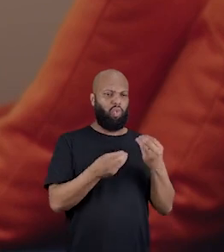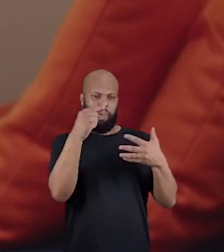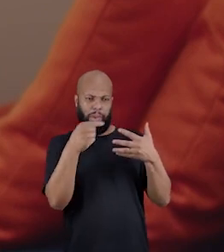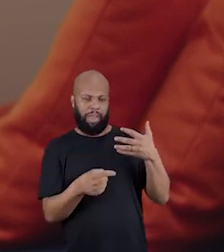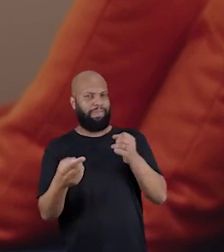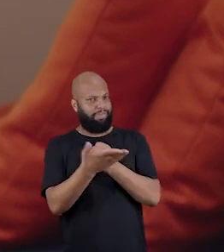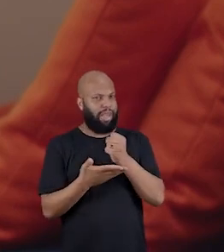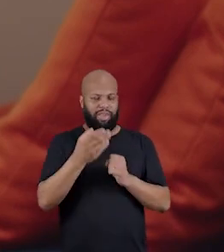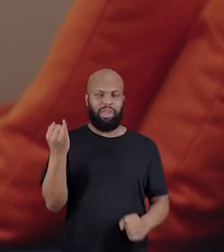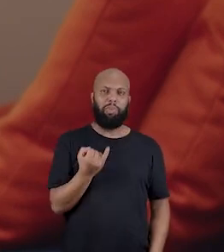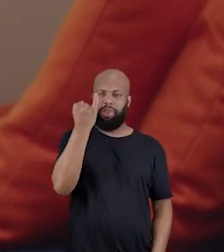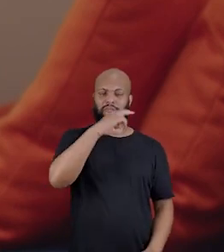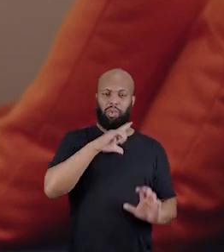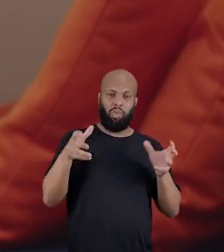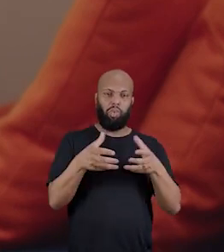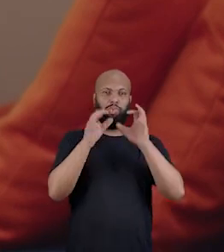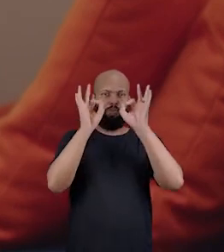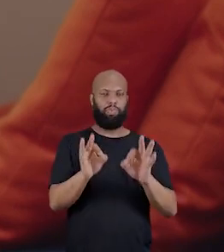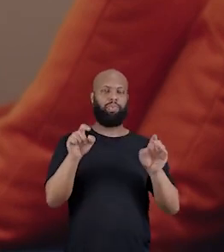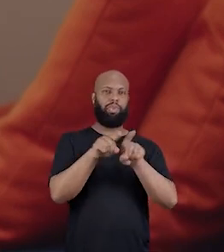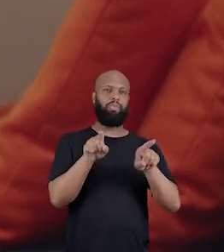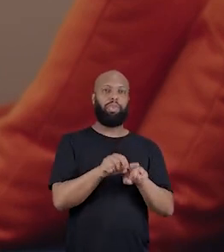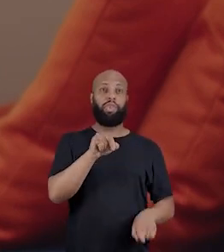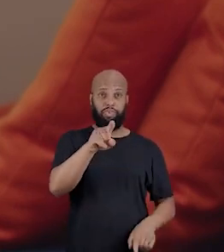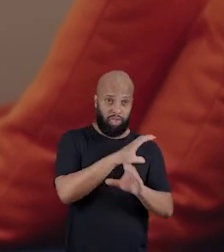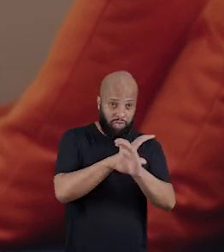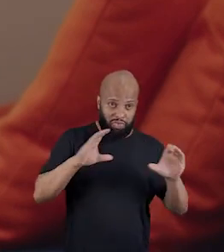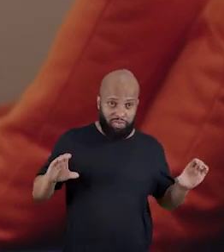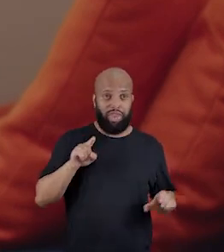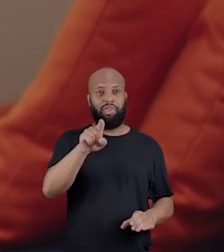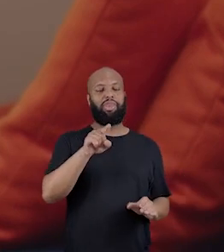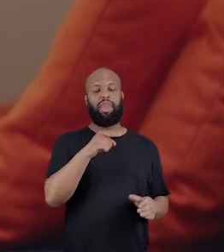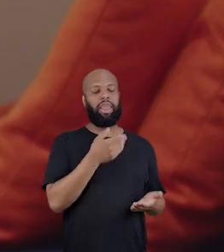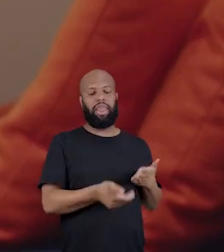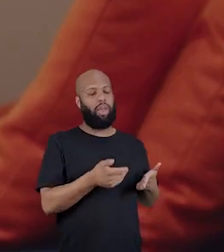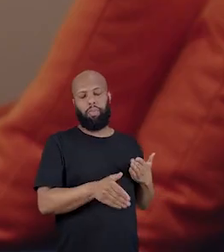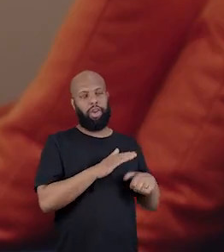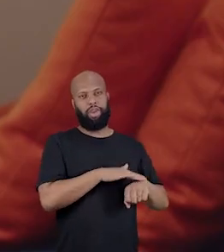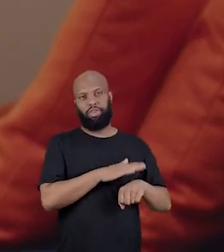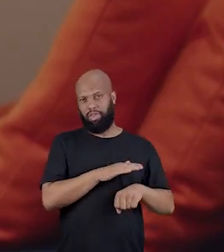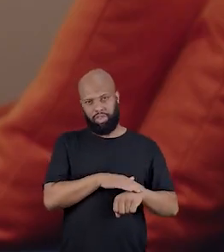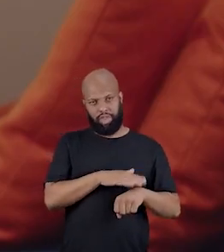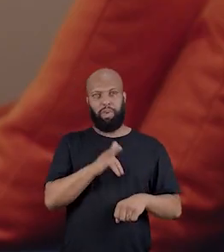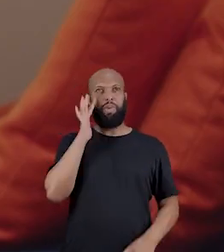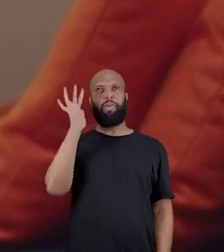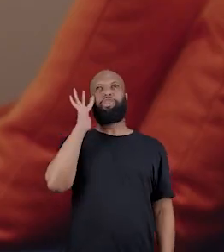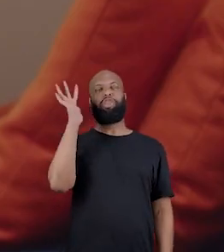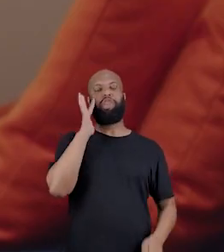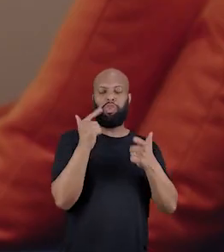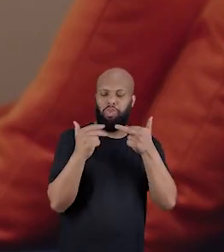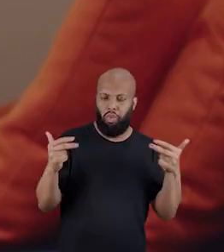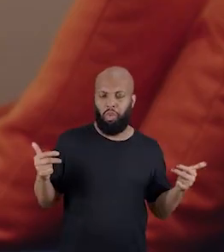eu vejo como um elemento fundamental para ter um time de excelência, assim. Se você confia, você não gasta tempo